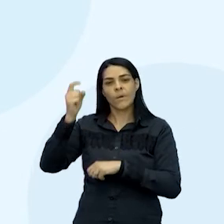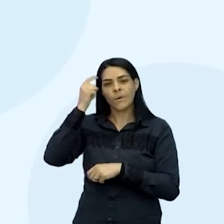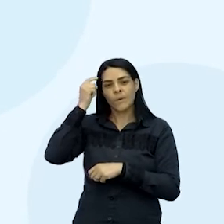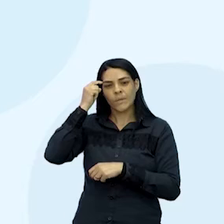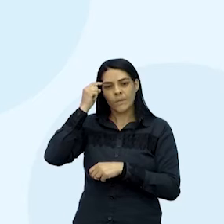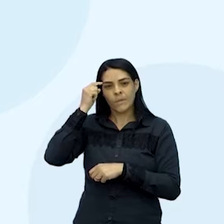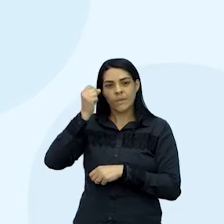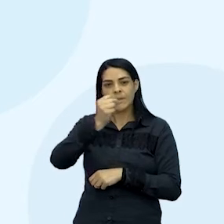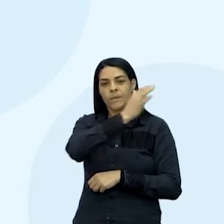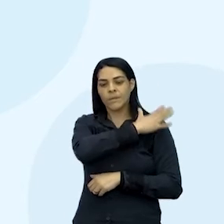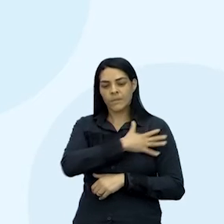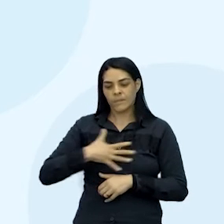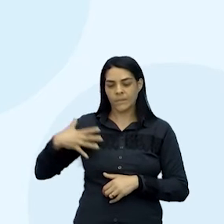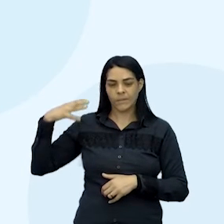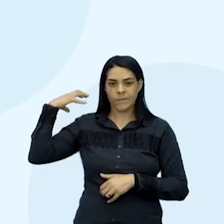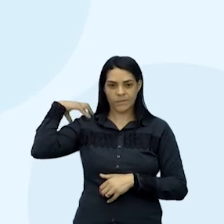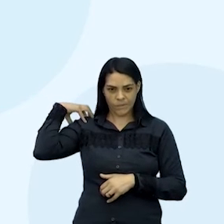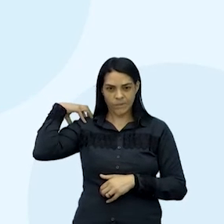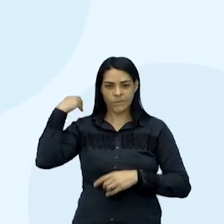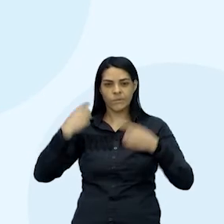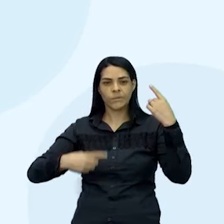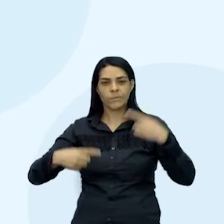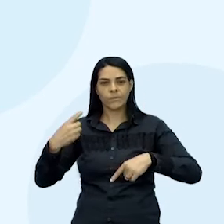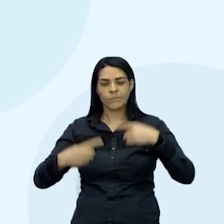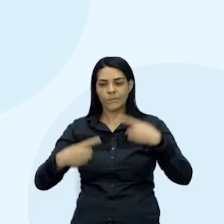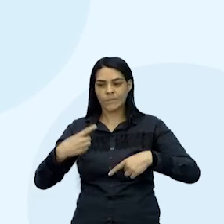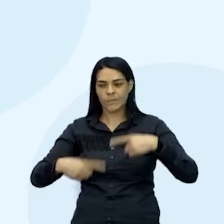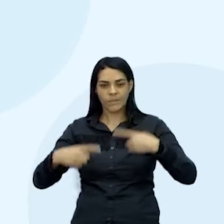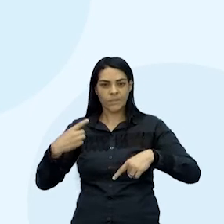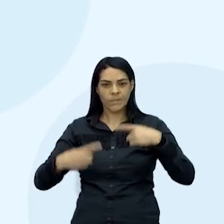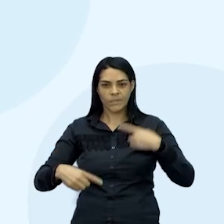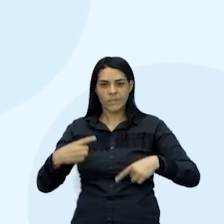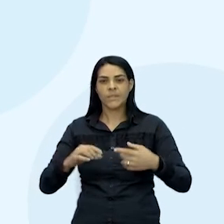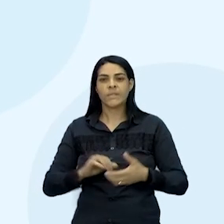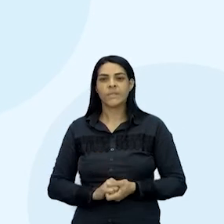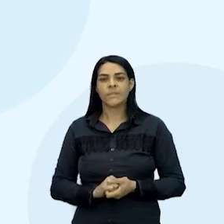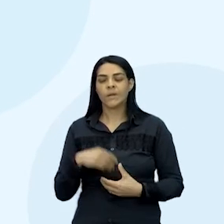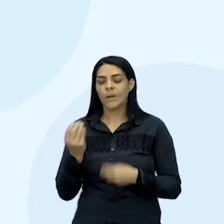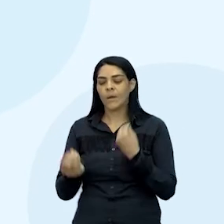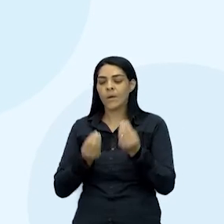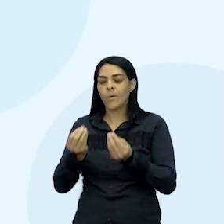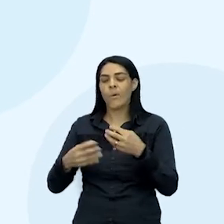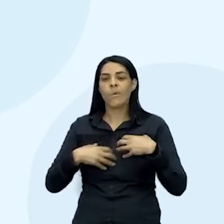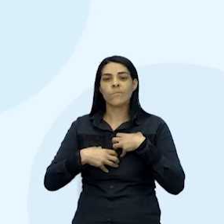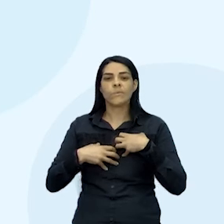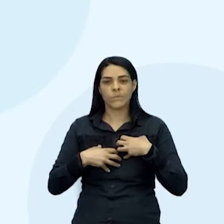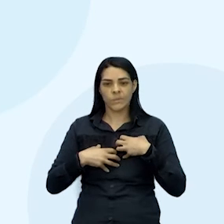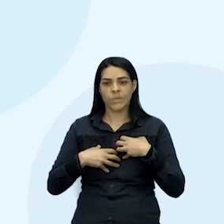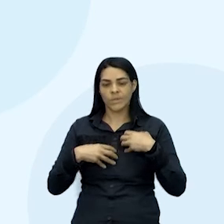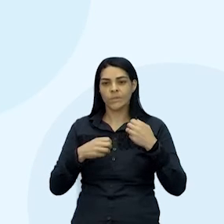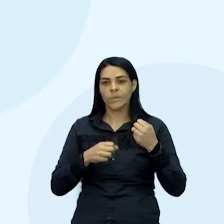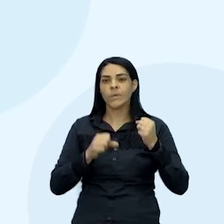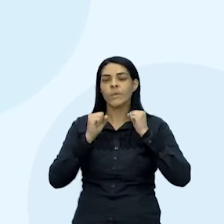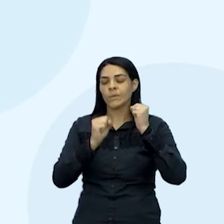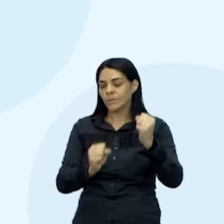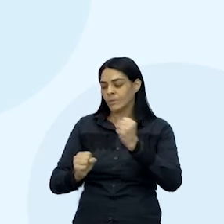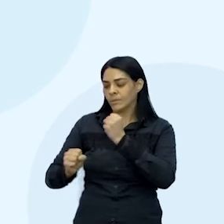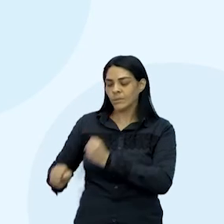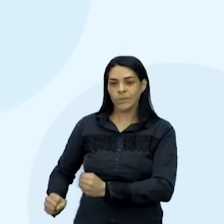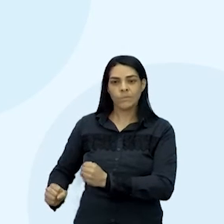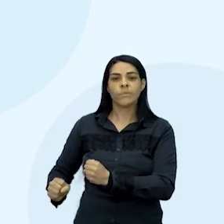a respeito da política e sobre as formas de poder, né, no caso de governo, que são